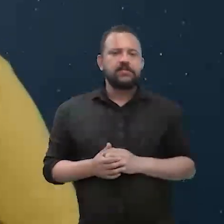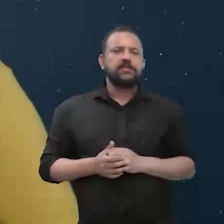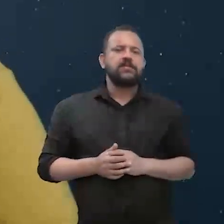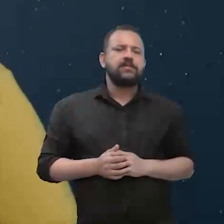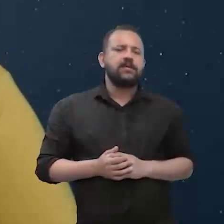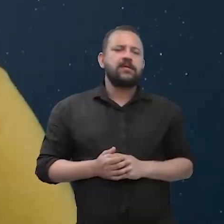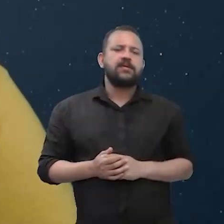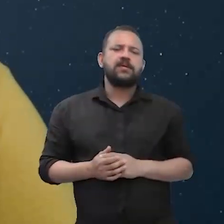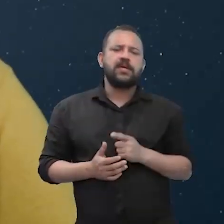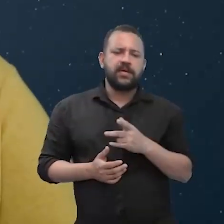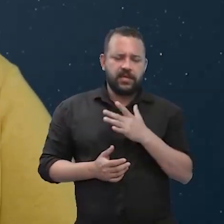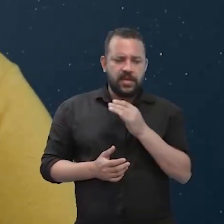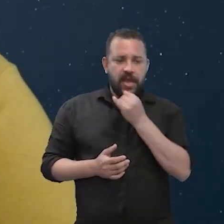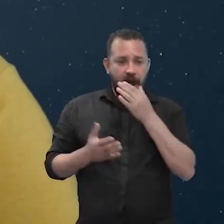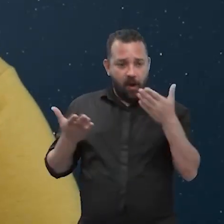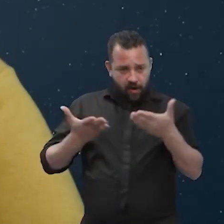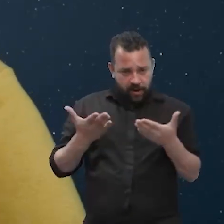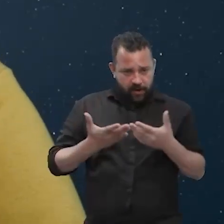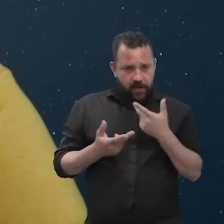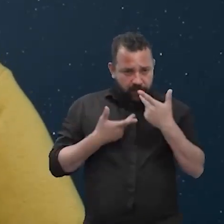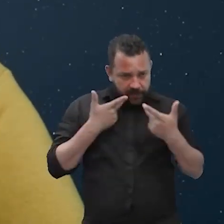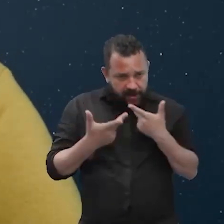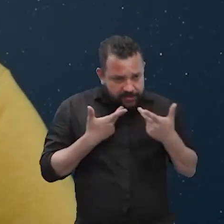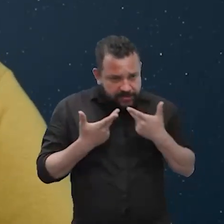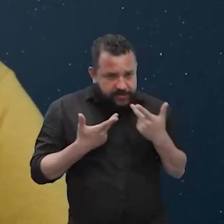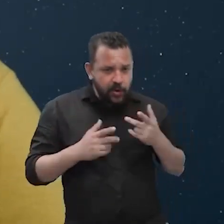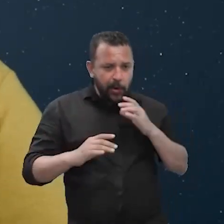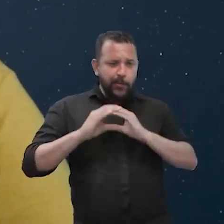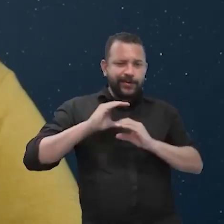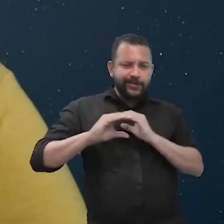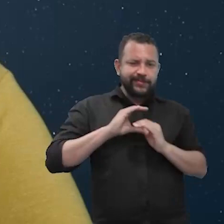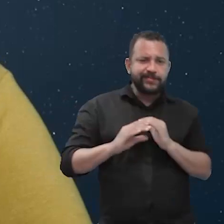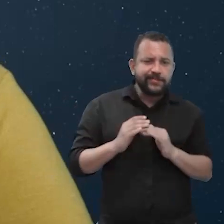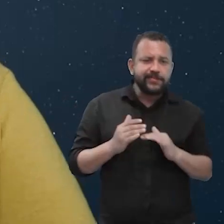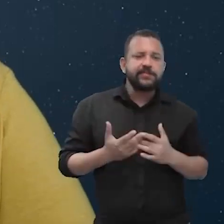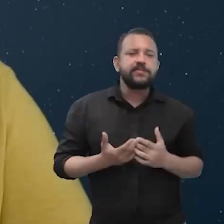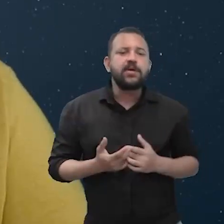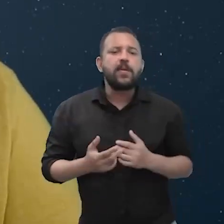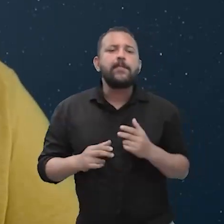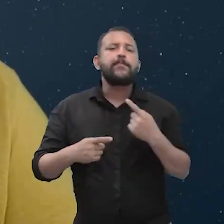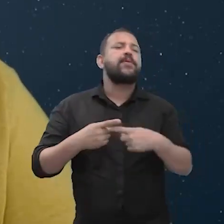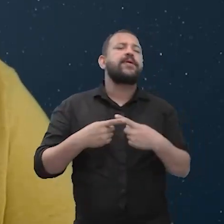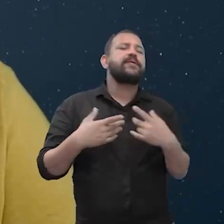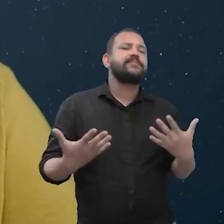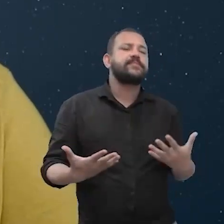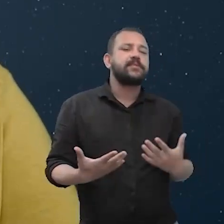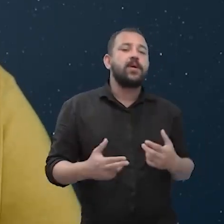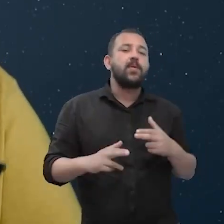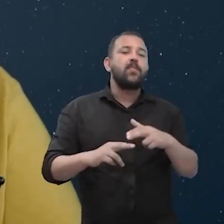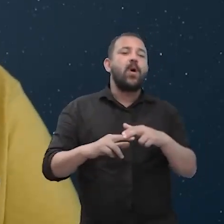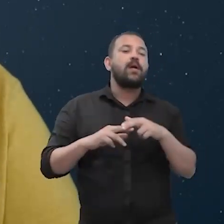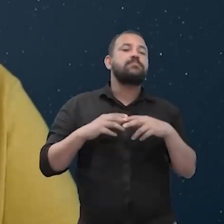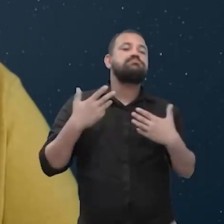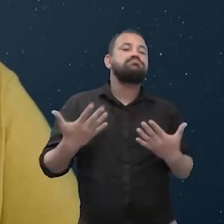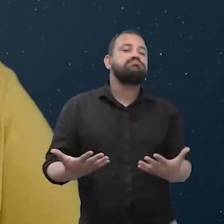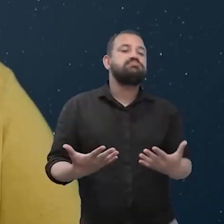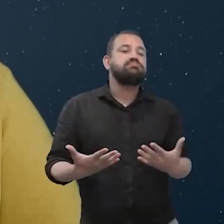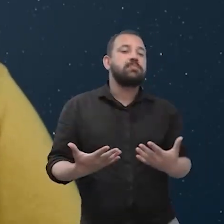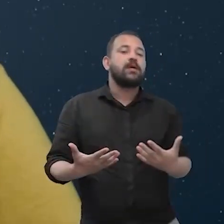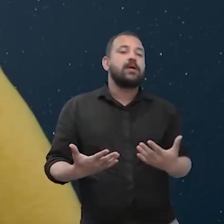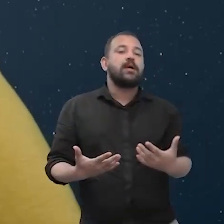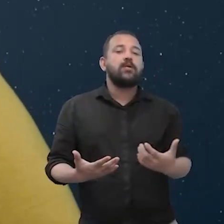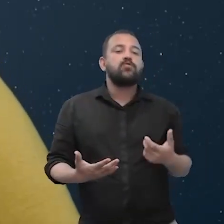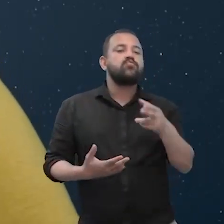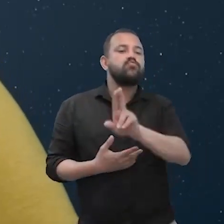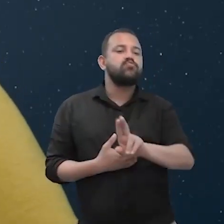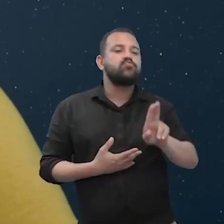comunicação? Nesse exato momento, eu estou falando aqui, eu estou me comunicando, não é? Por quê? Por conta muito do